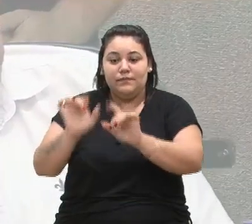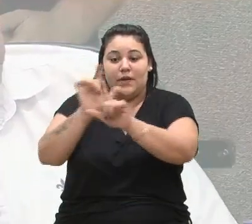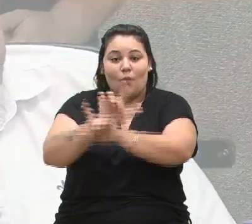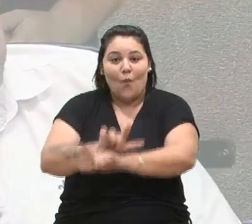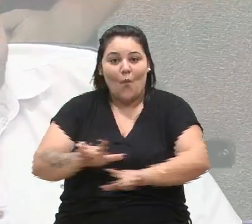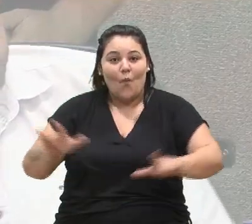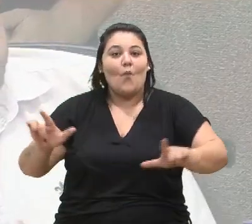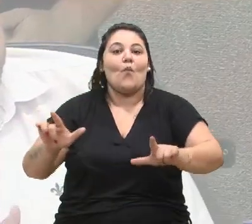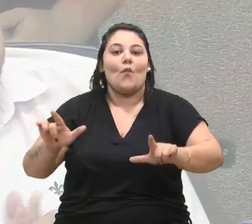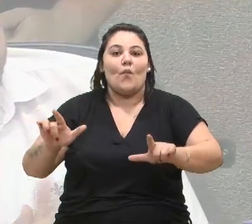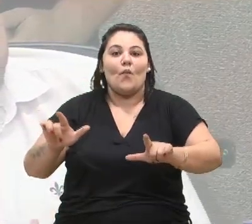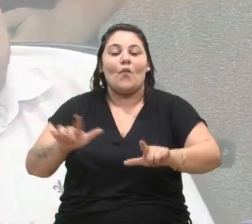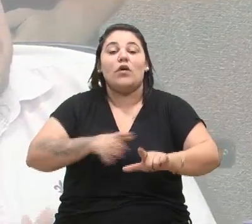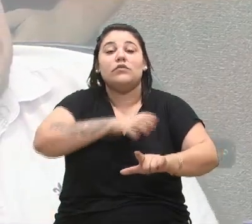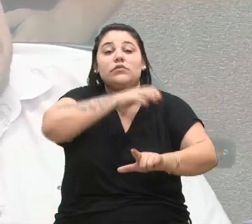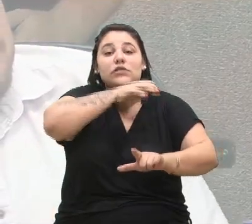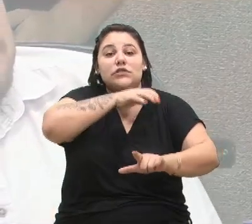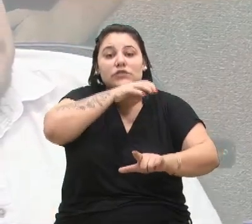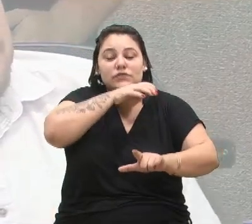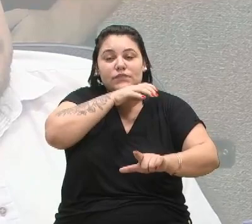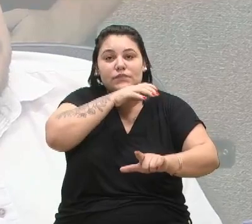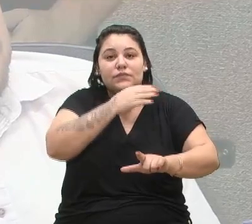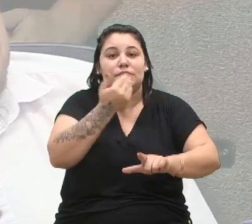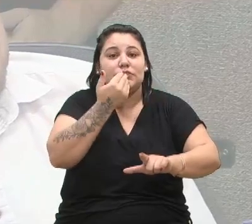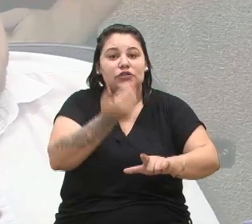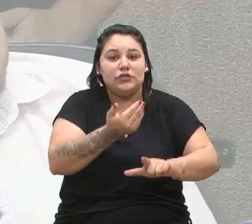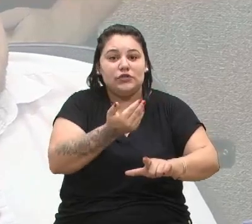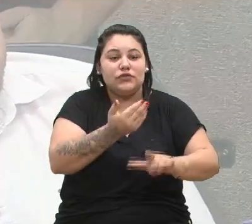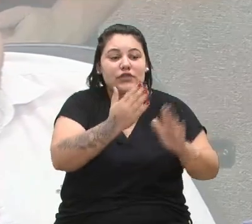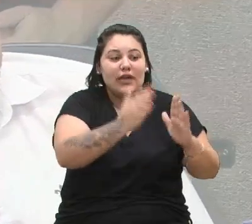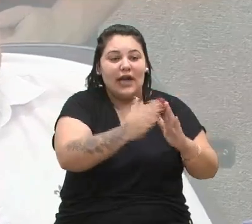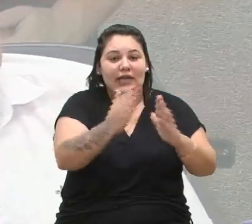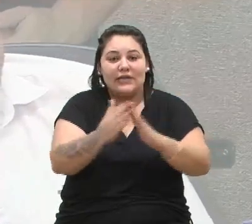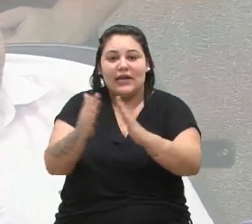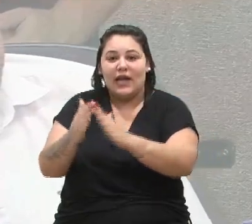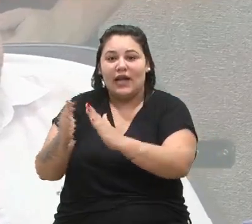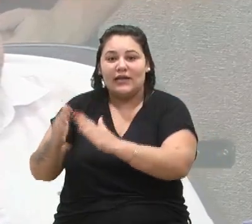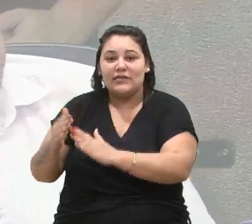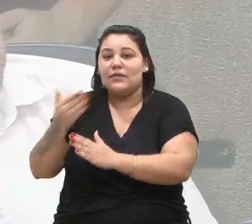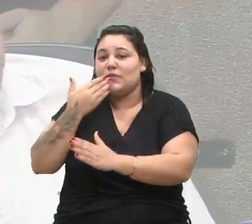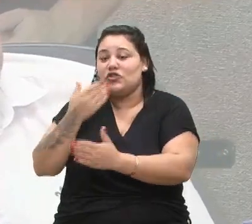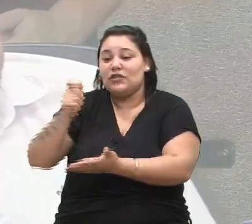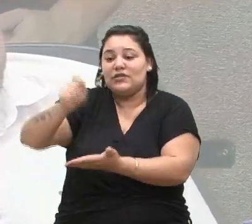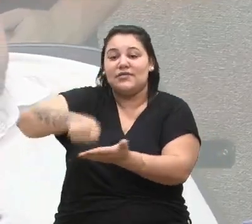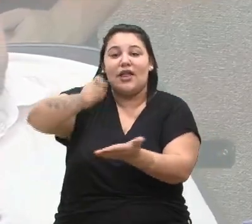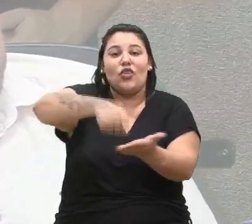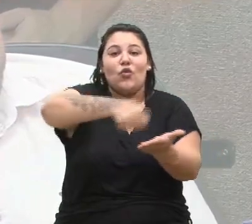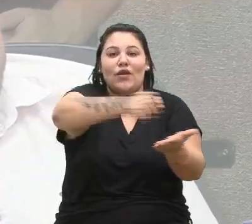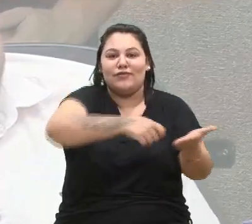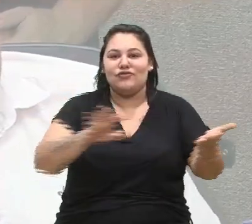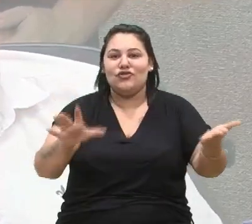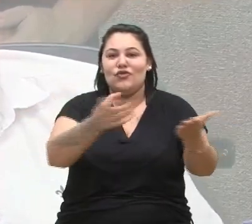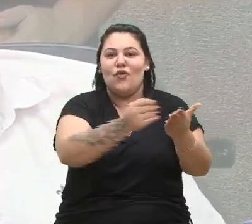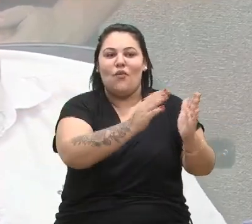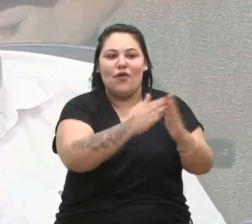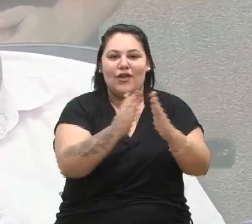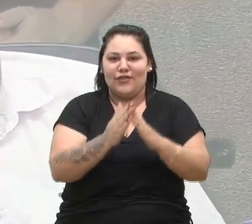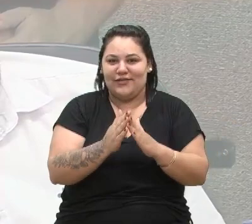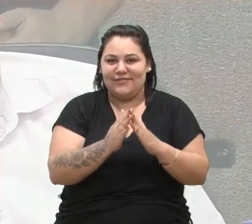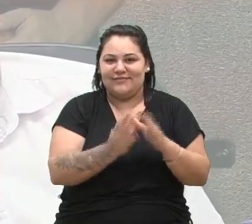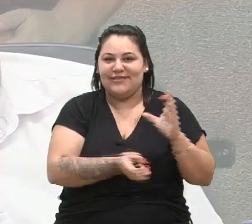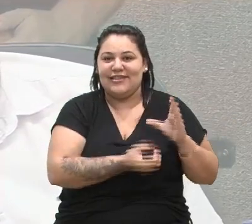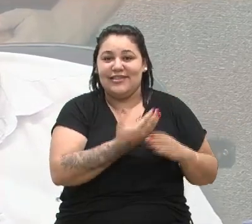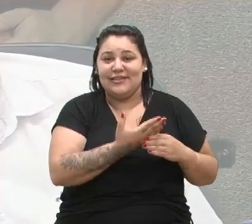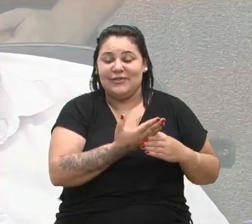terreno, indo de casa em casa colhendo assinaturas de todos os moradores, fazendo o abaixo-assinado que